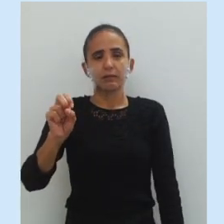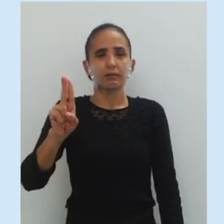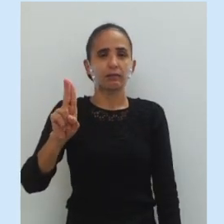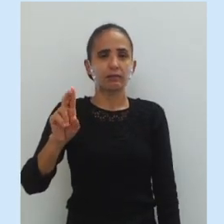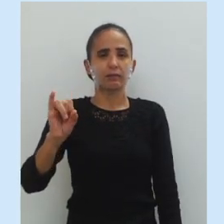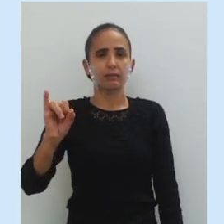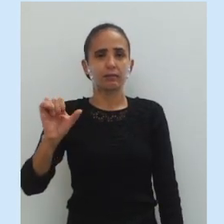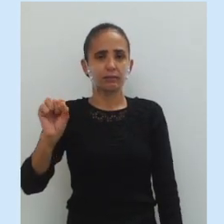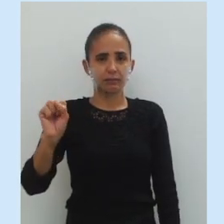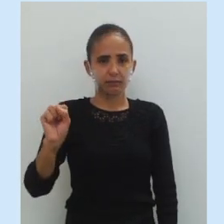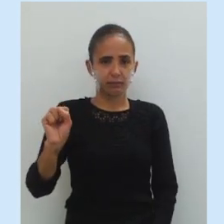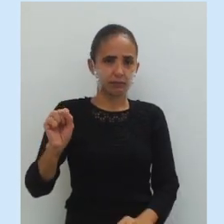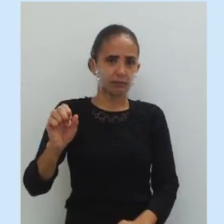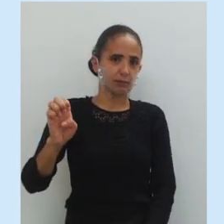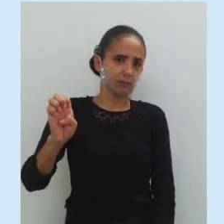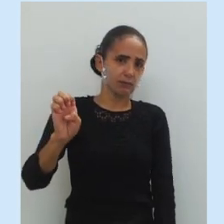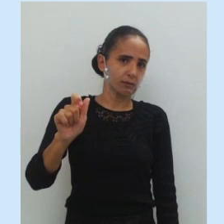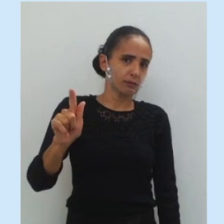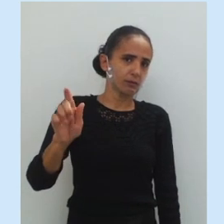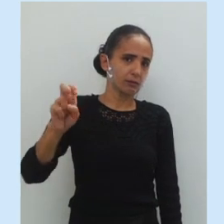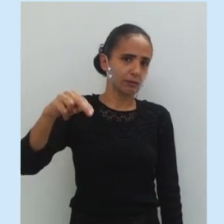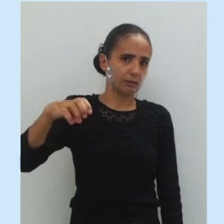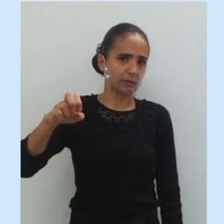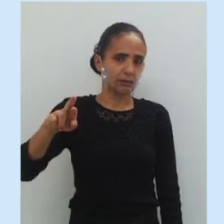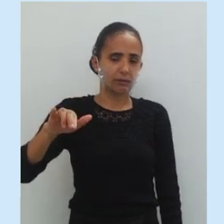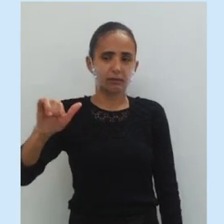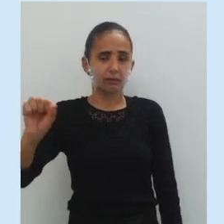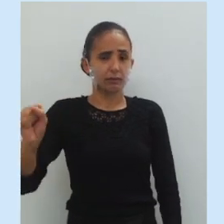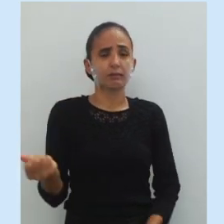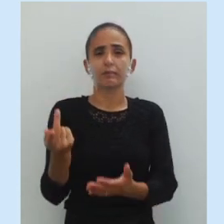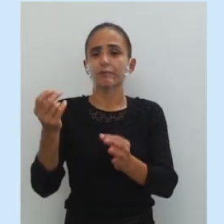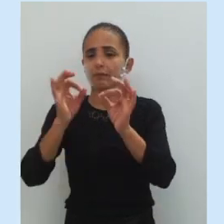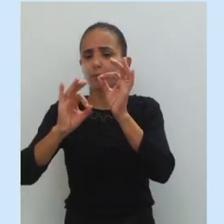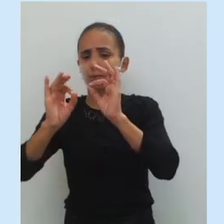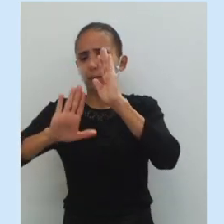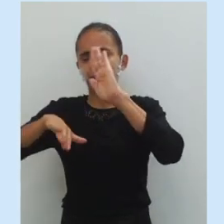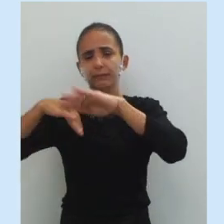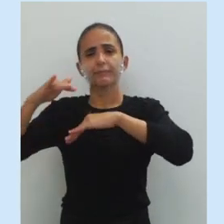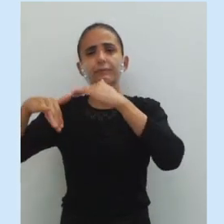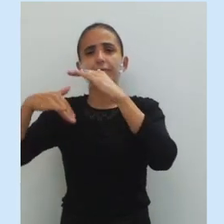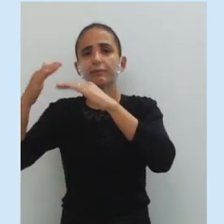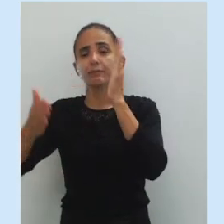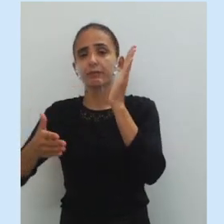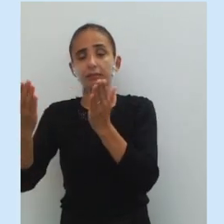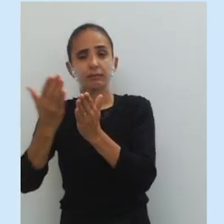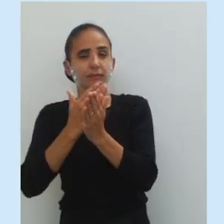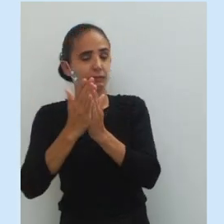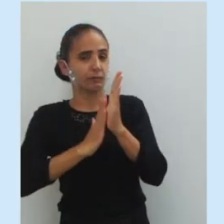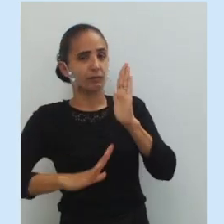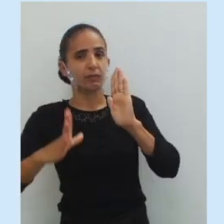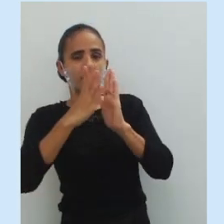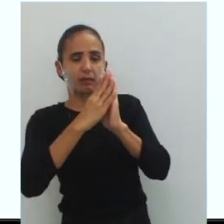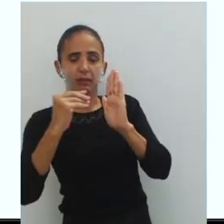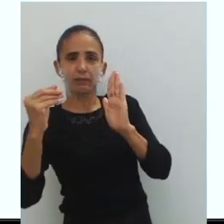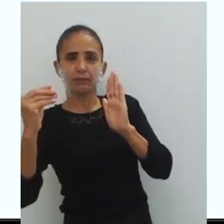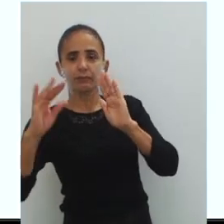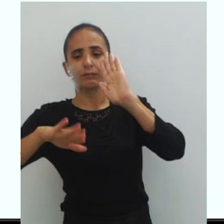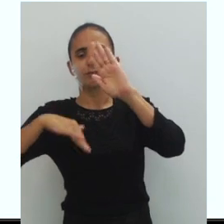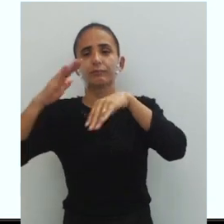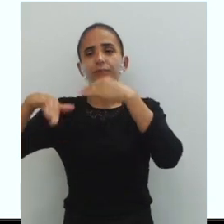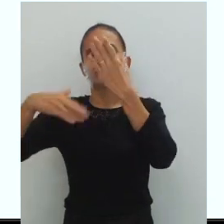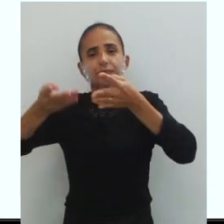de cultivar e do crescimento tradicional. Esses são os modelos de